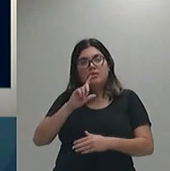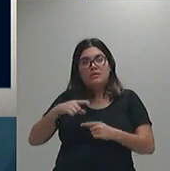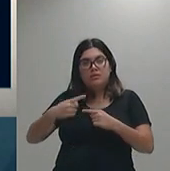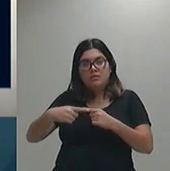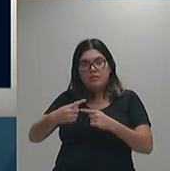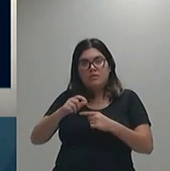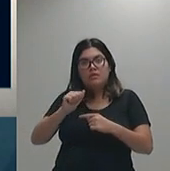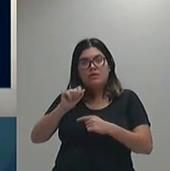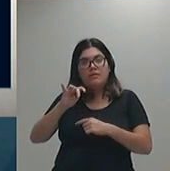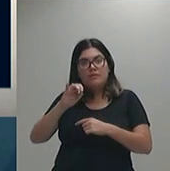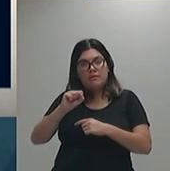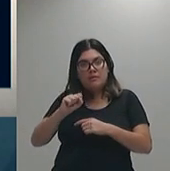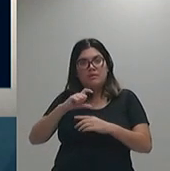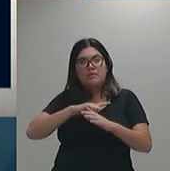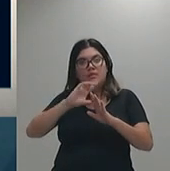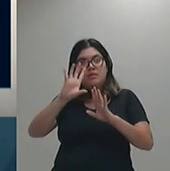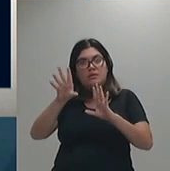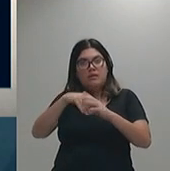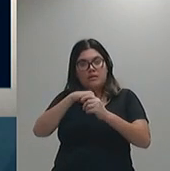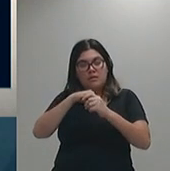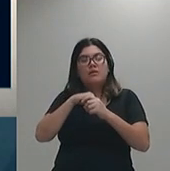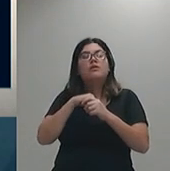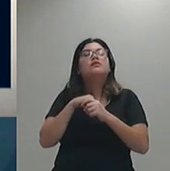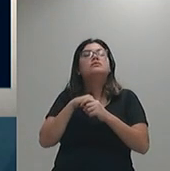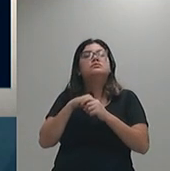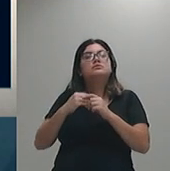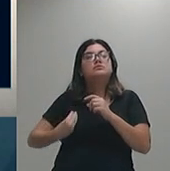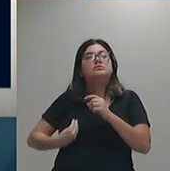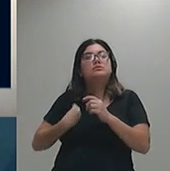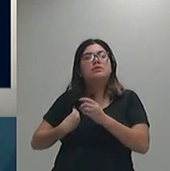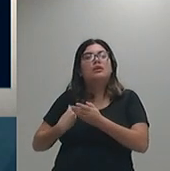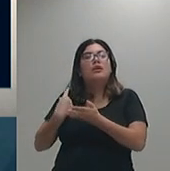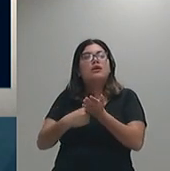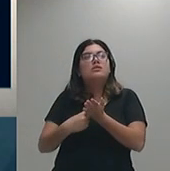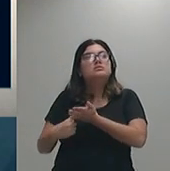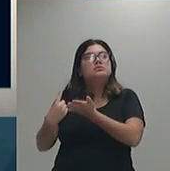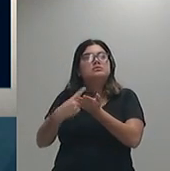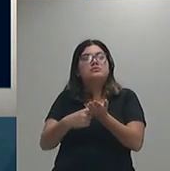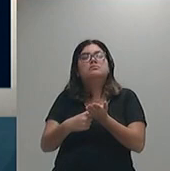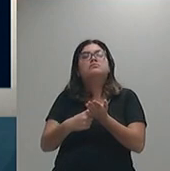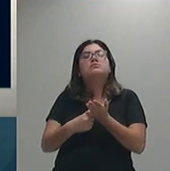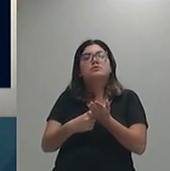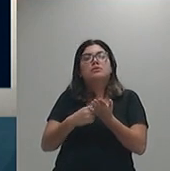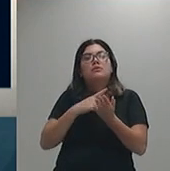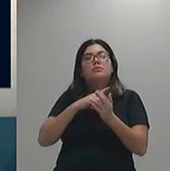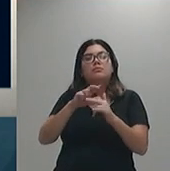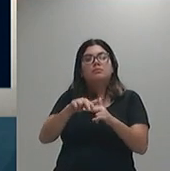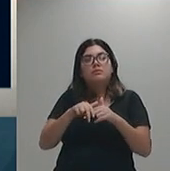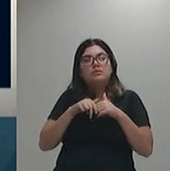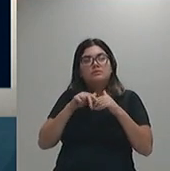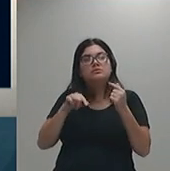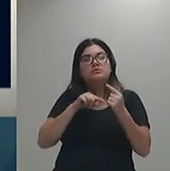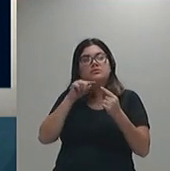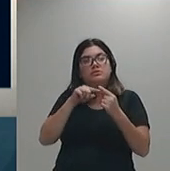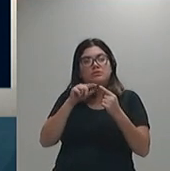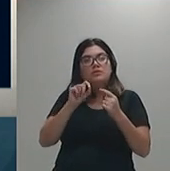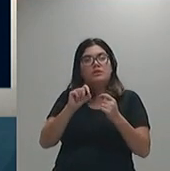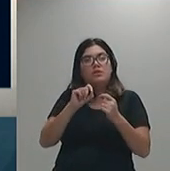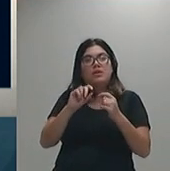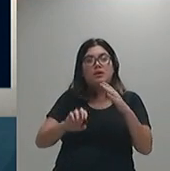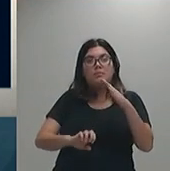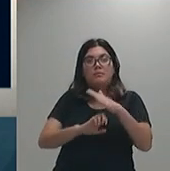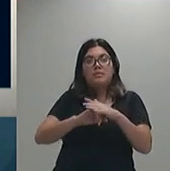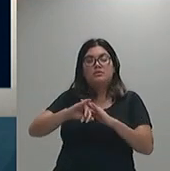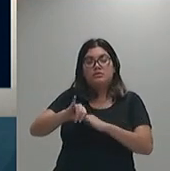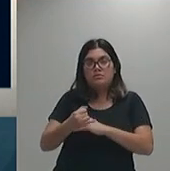relativos a incorporação da bertin constam dos acordos de colaboração e seus anexos razão pela qual a companhia J se reserva